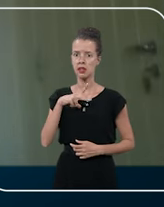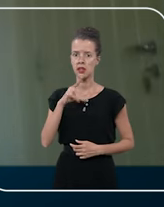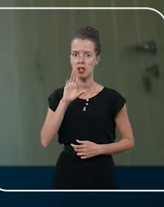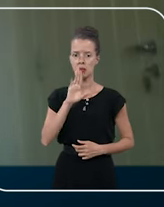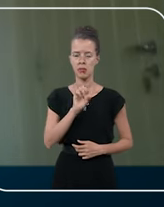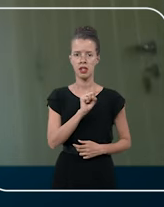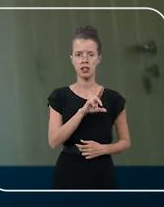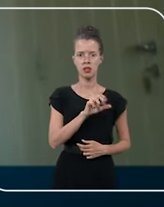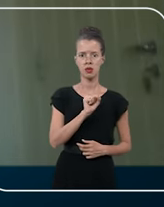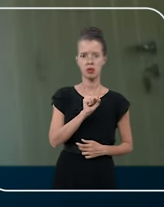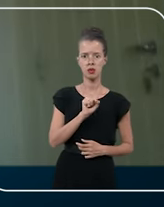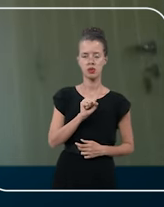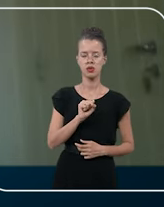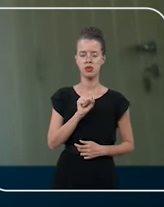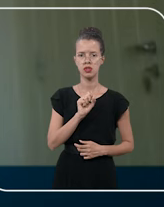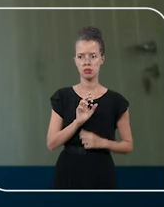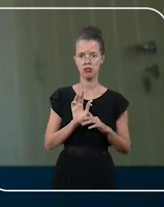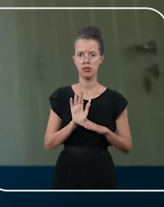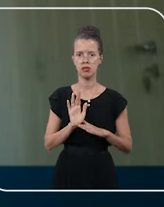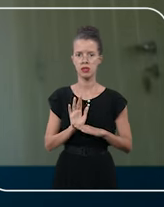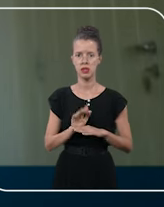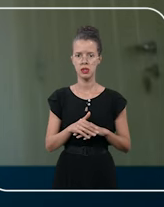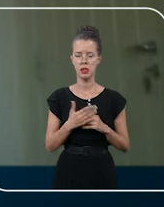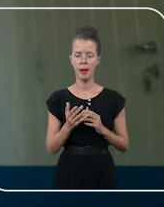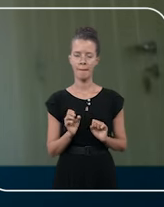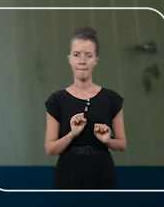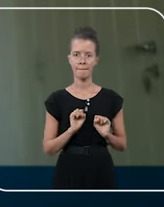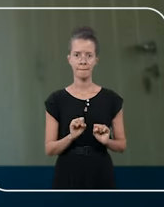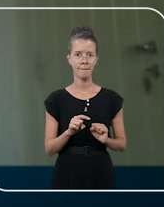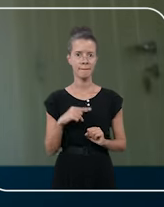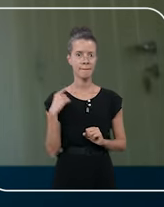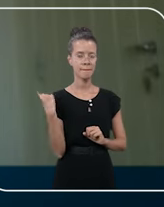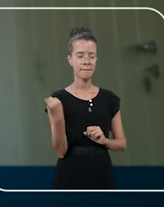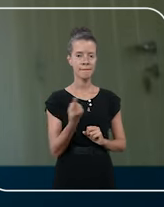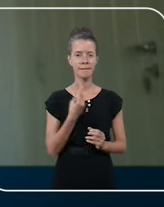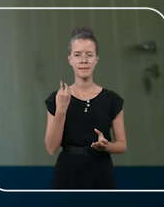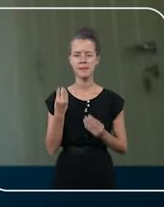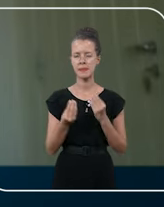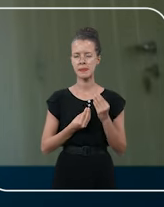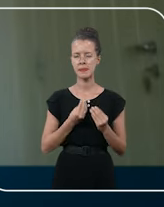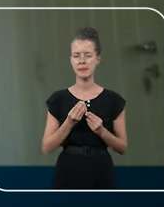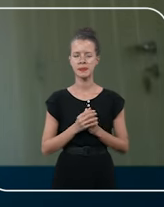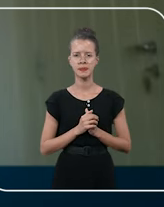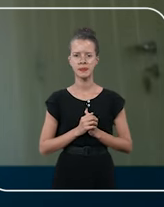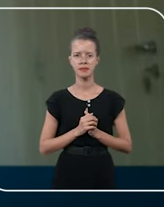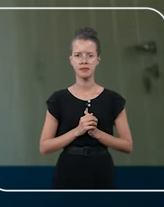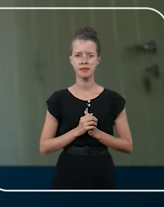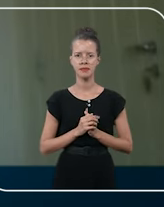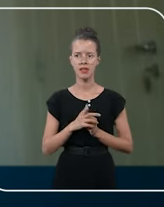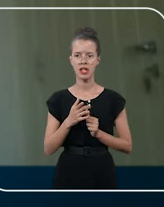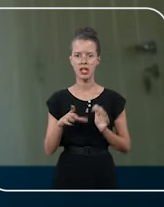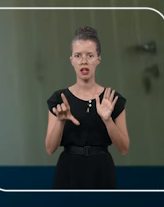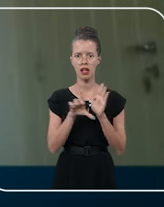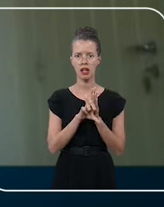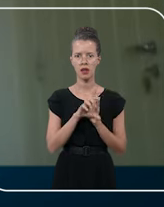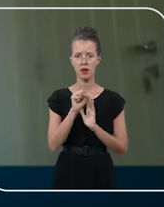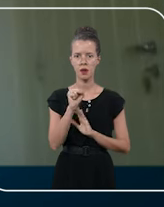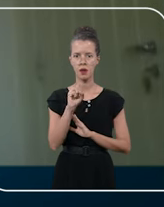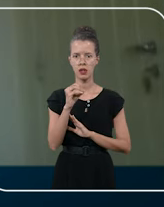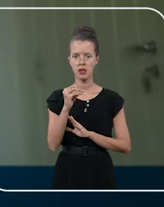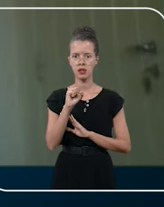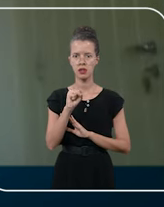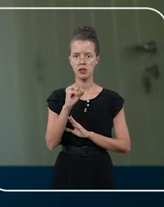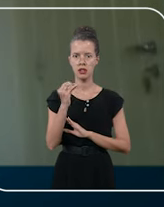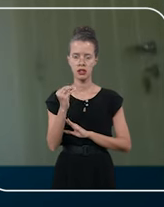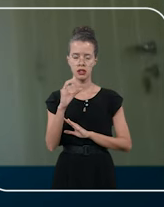temos a possibilidade que foi colocada na Lei 8080 de 1990,